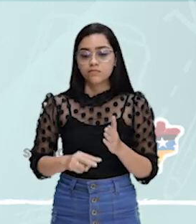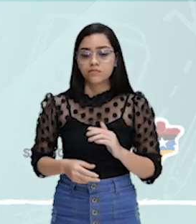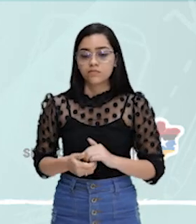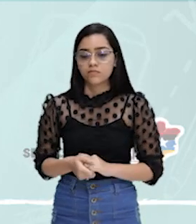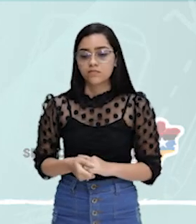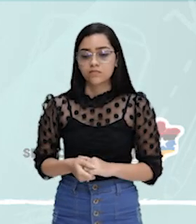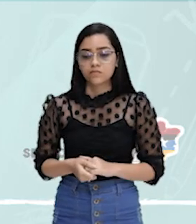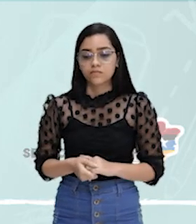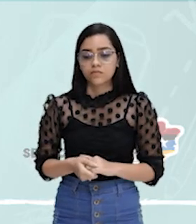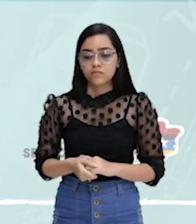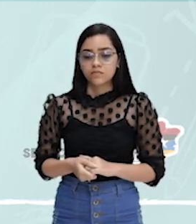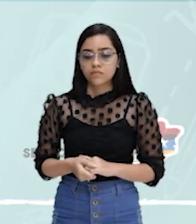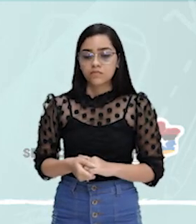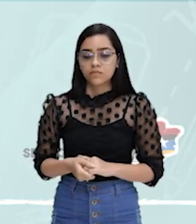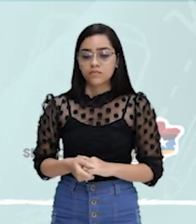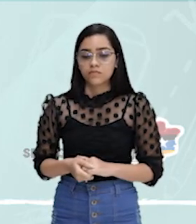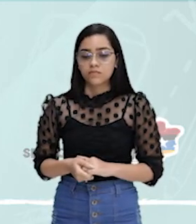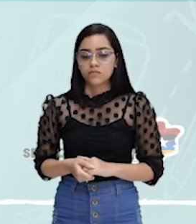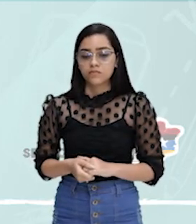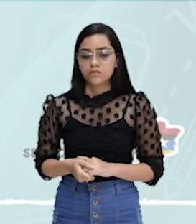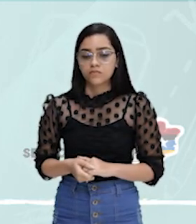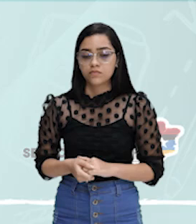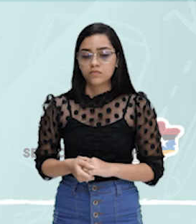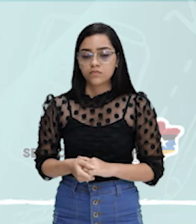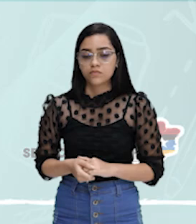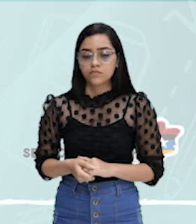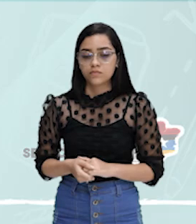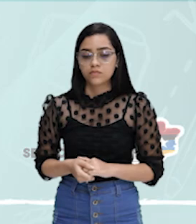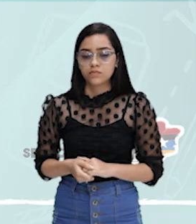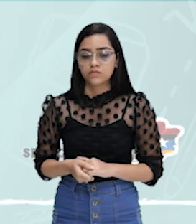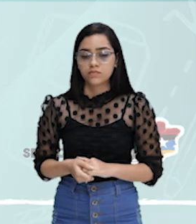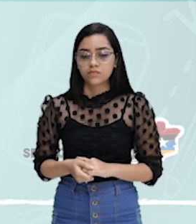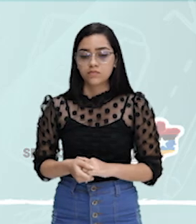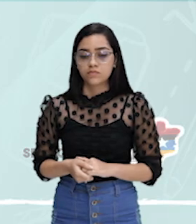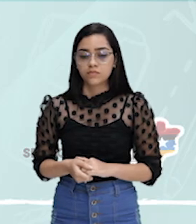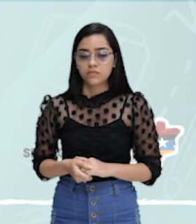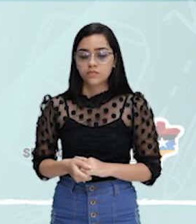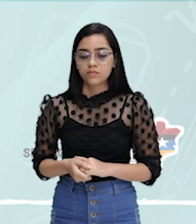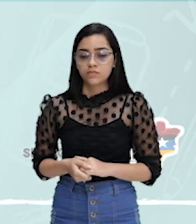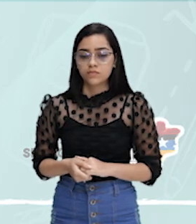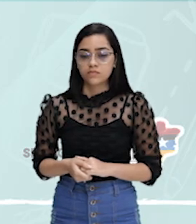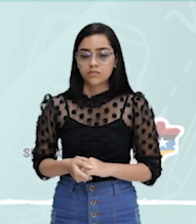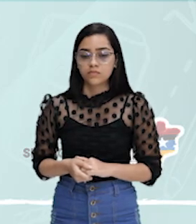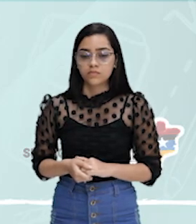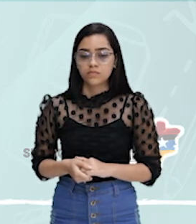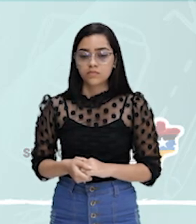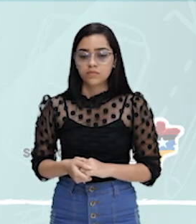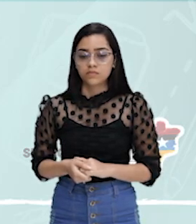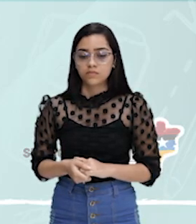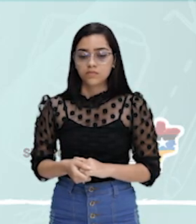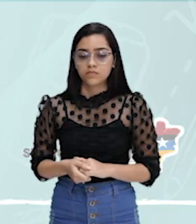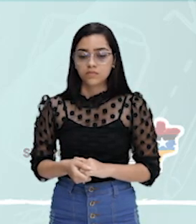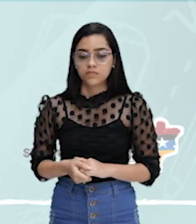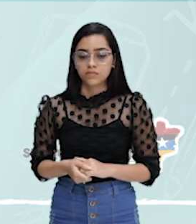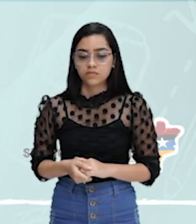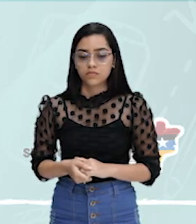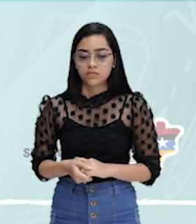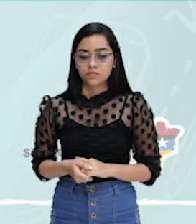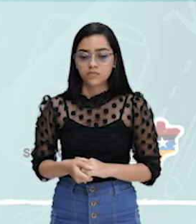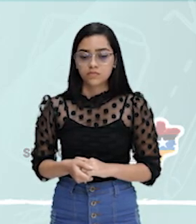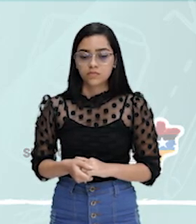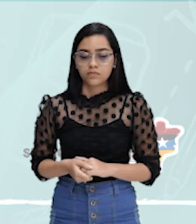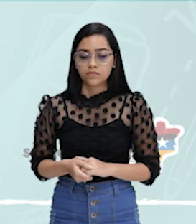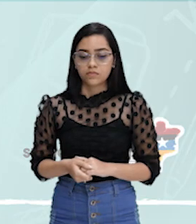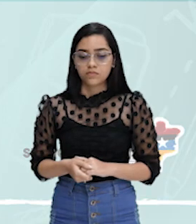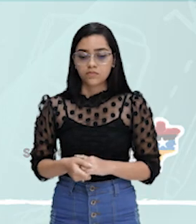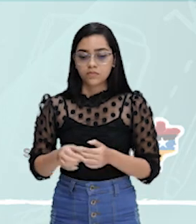como principais características um anticomunismo militante. Olha só, a identificação do inimigo interno. O inimigo interno seriam